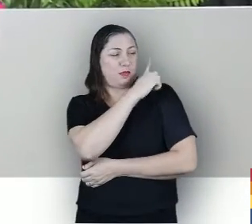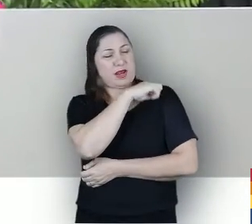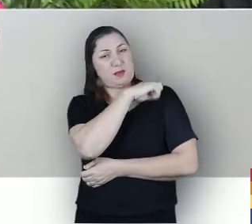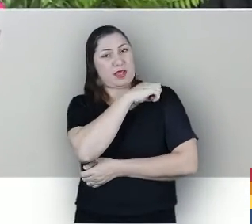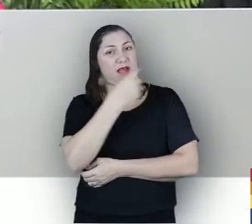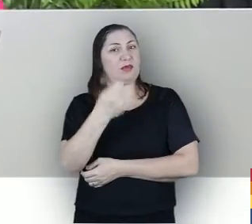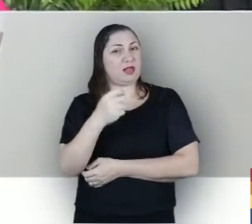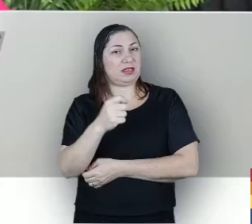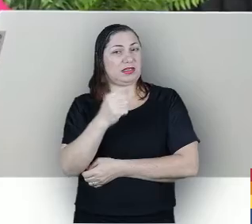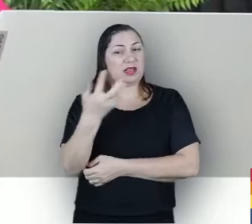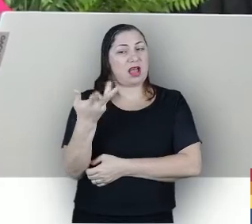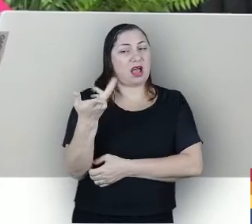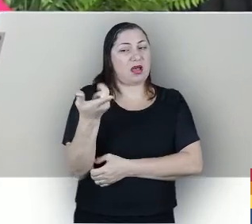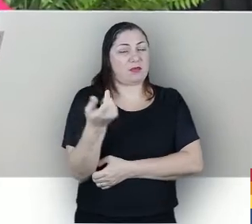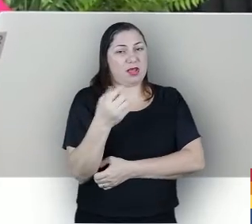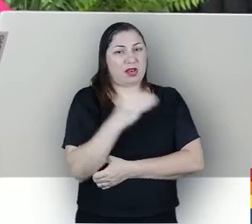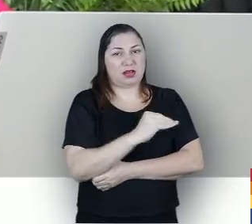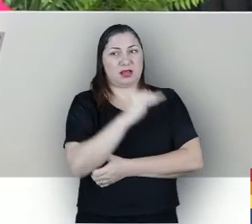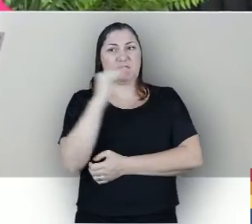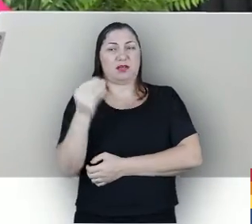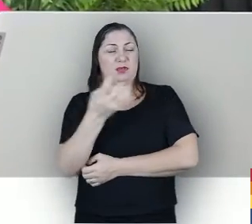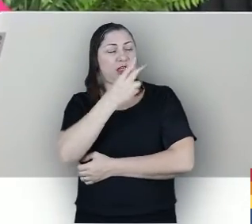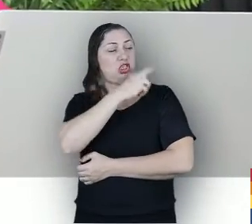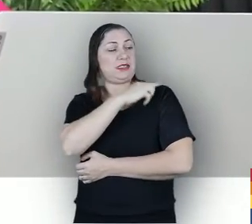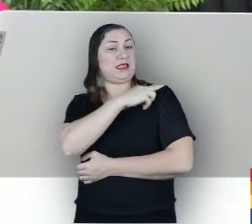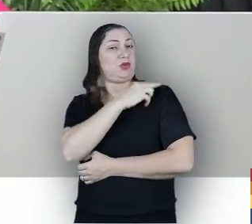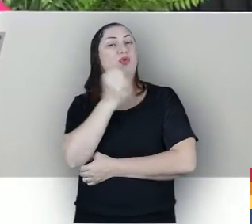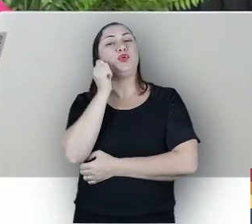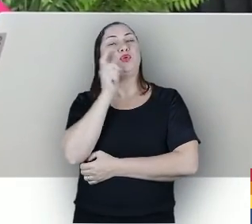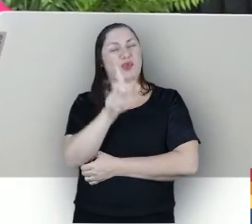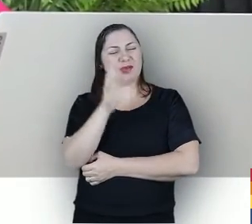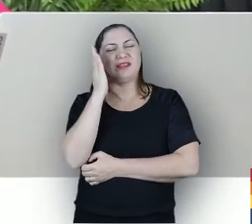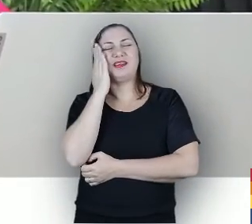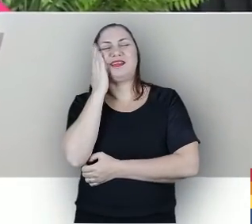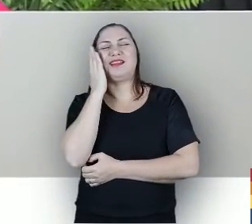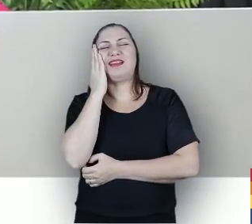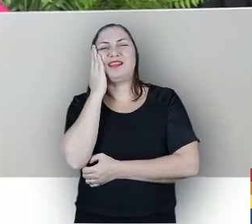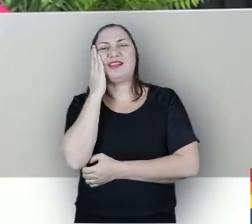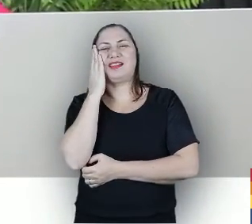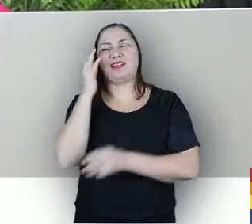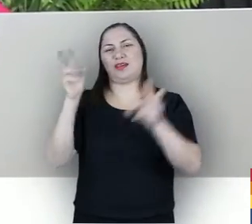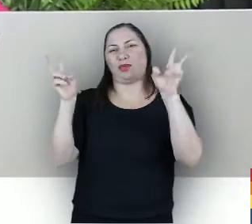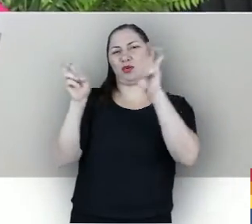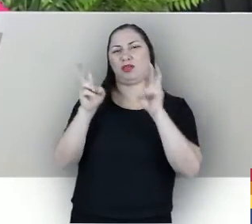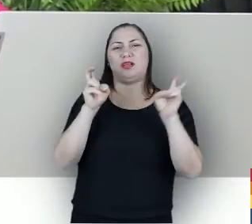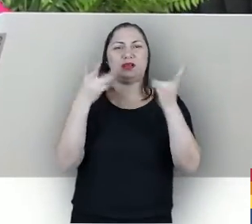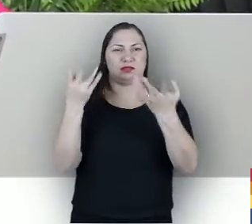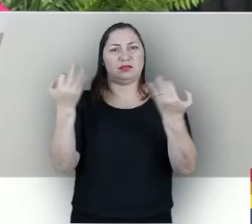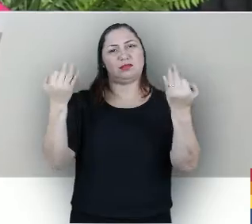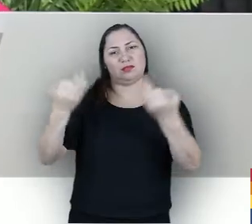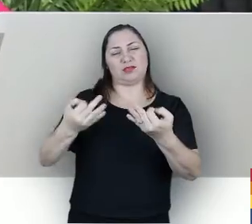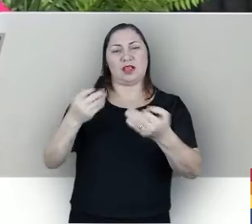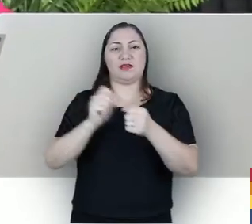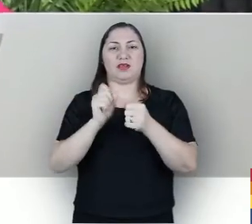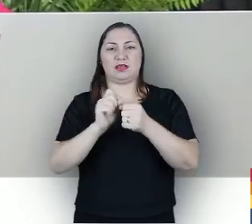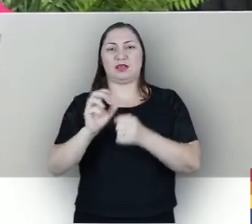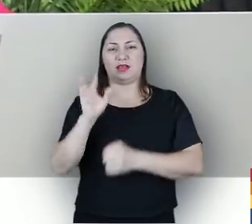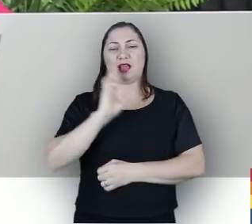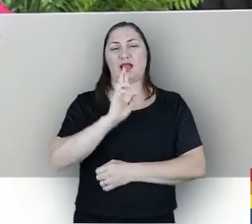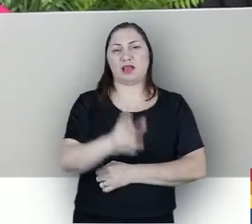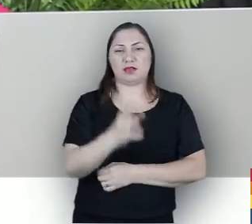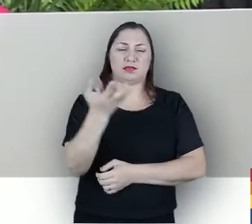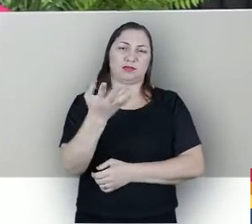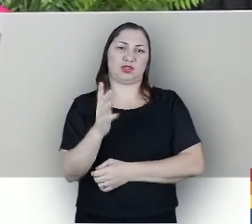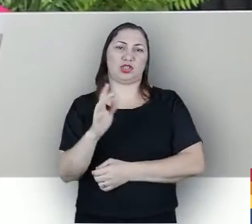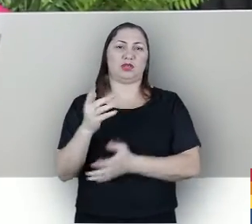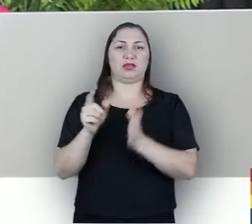muitas habilidades. Umas são muito importantes, todas são importantes, né? Mas tem aquelas que são básicas, por exemplo, o aluno do primeiro ano,